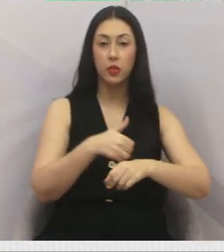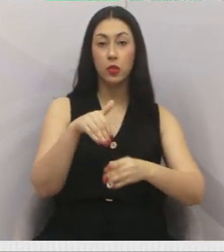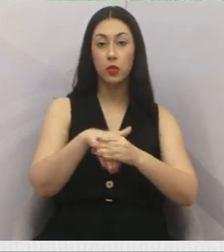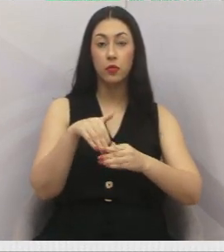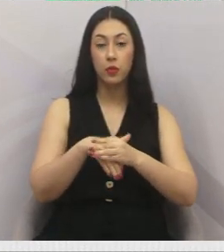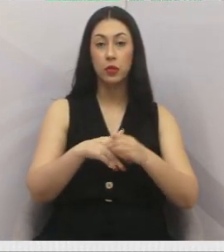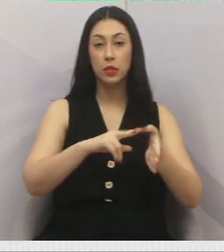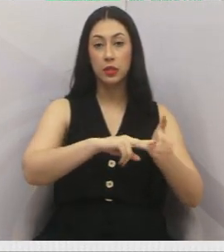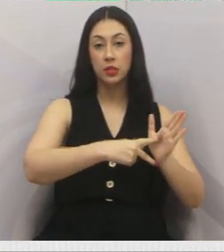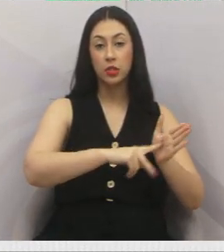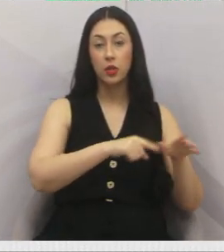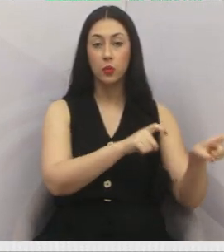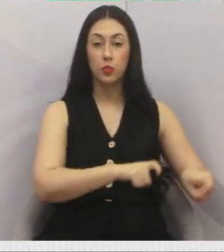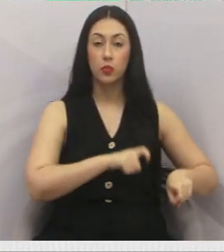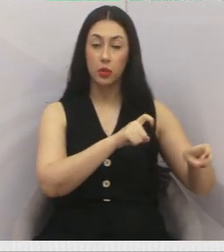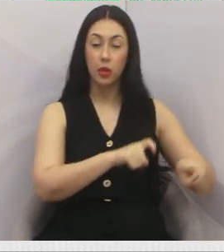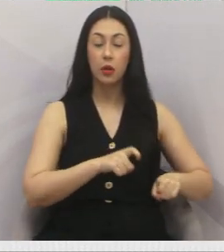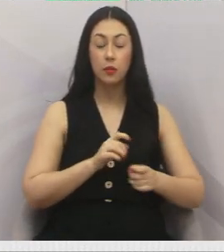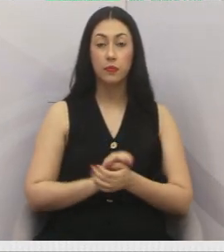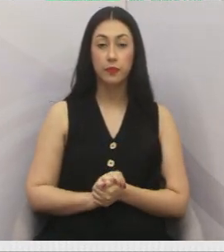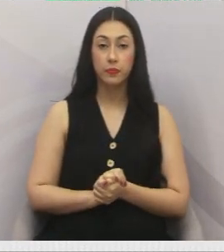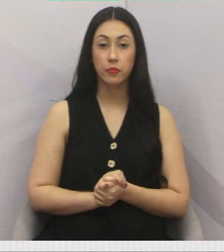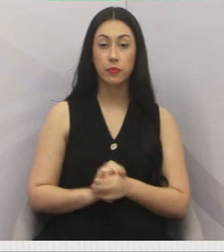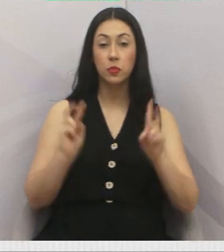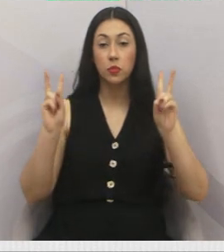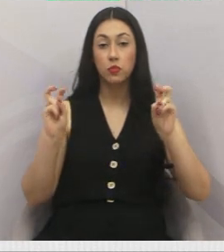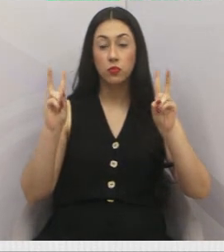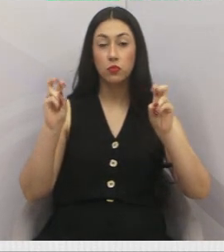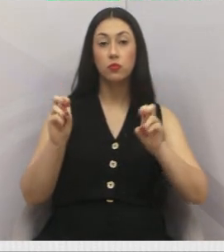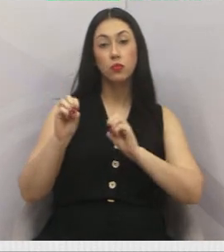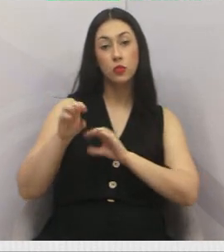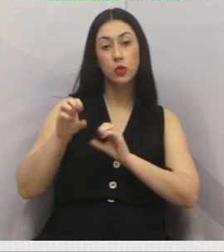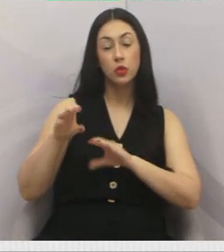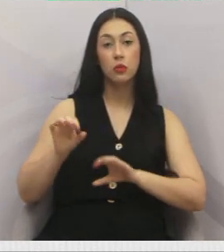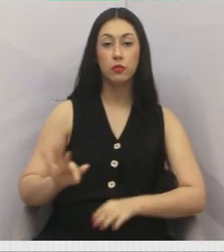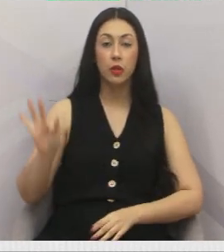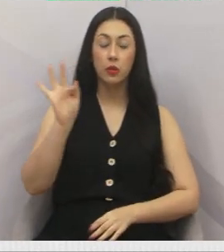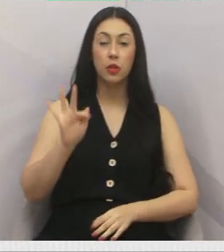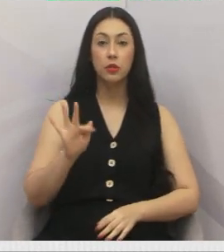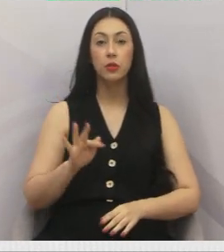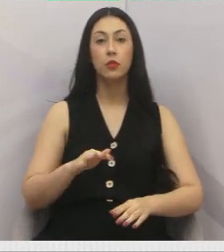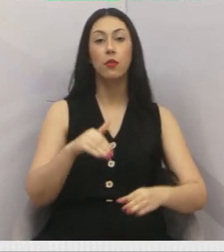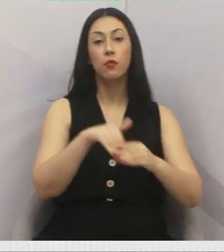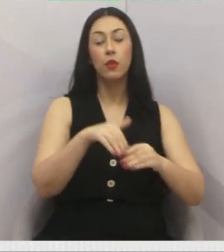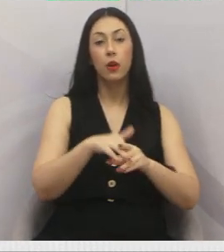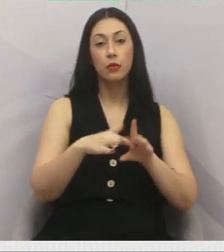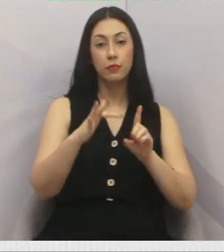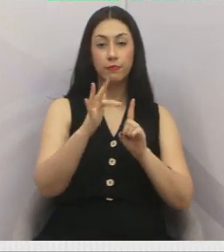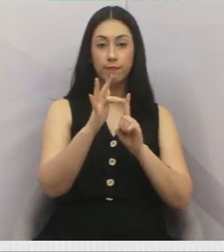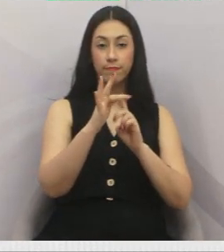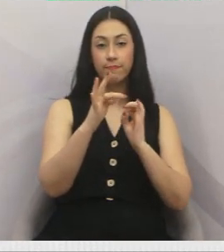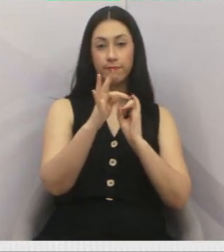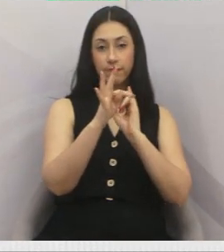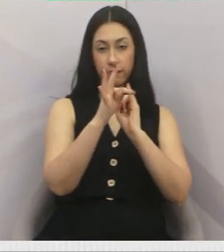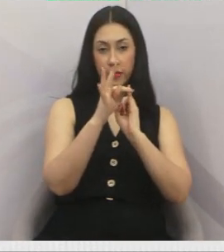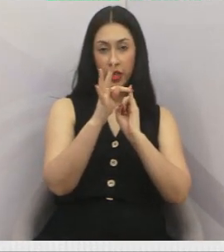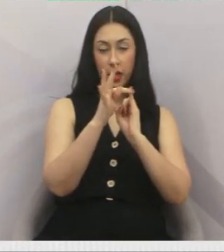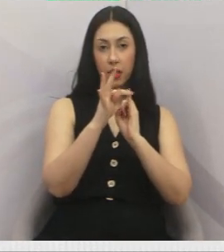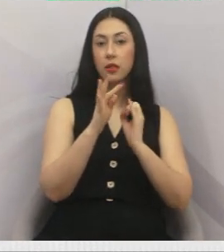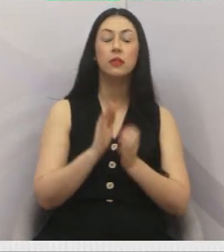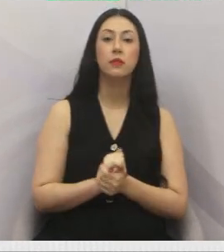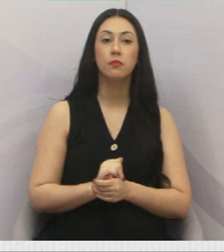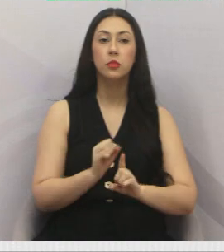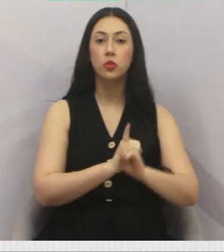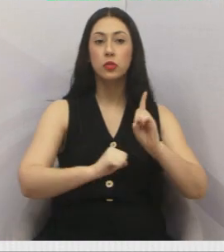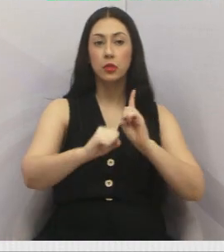voto Sindicato Rural. Segmento entidades acadêmicas, um voto Instituto Federal. Segmento organização da sociedade